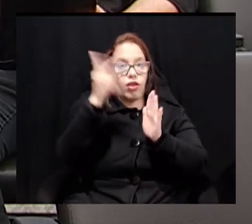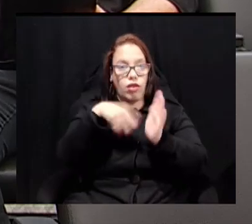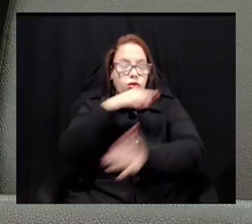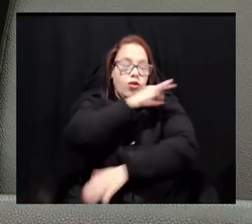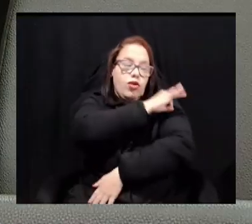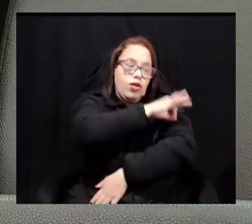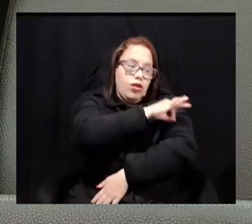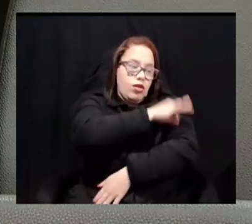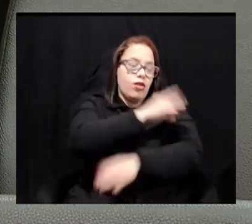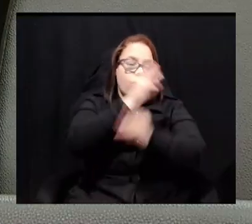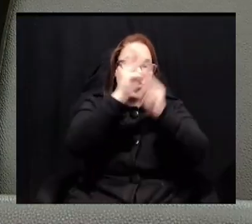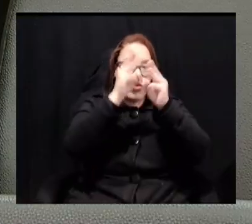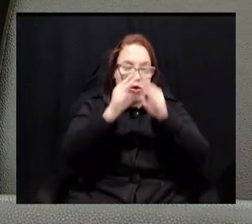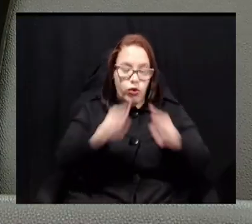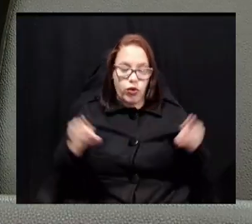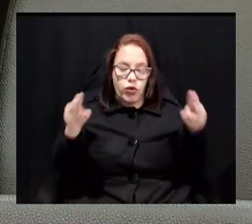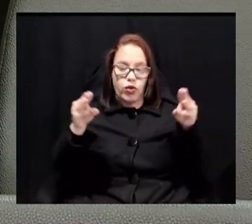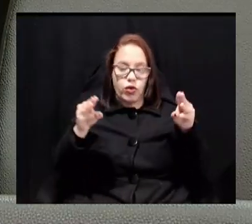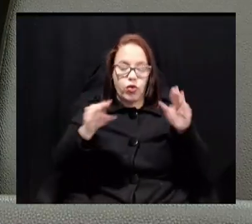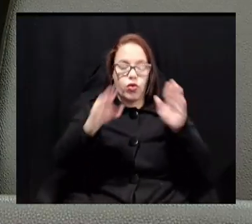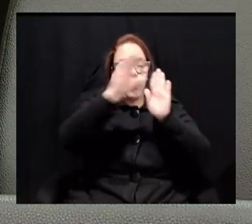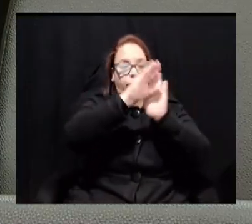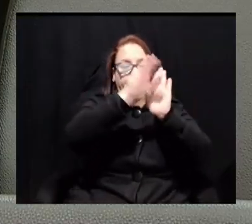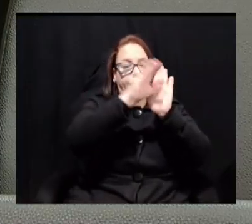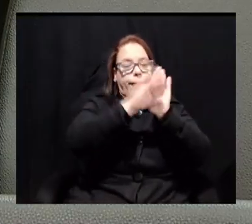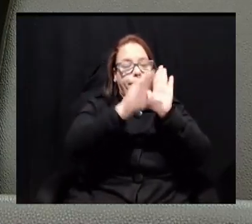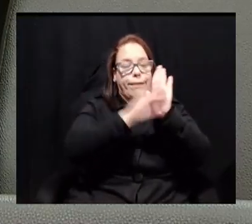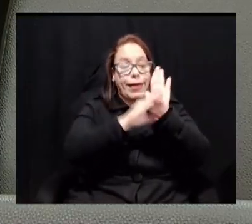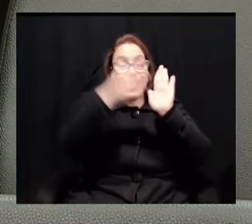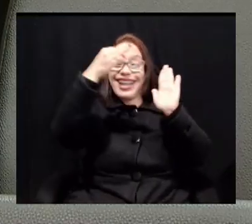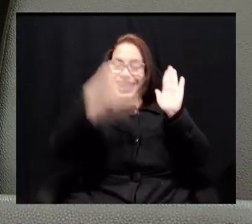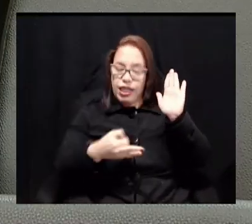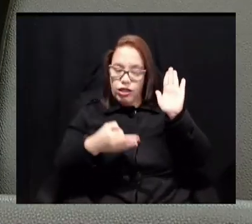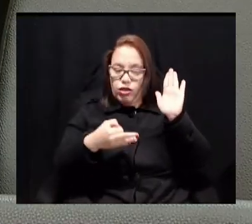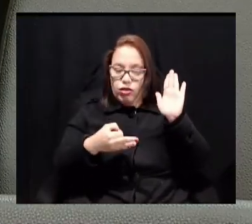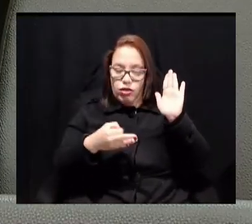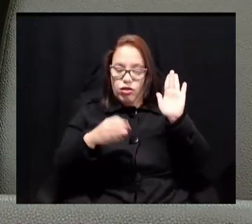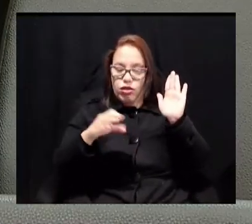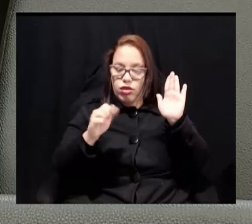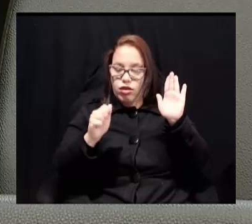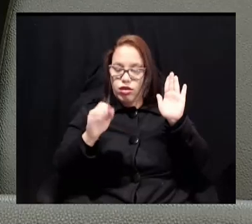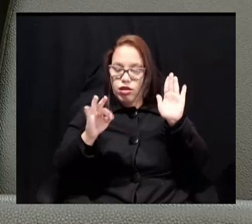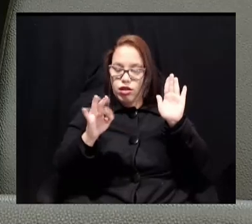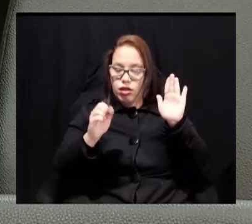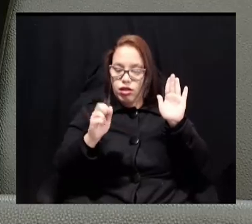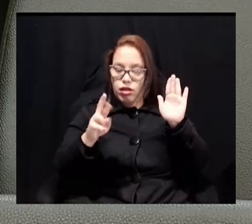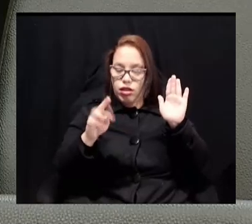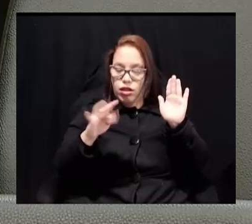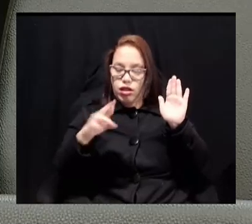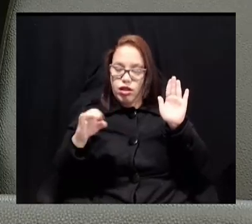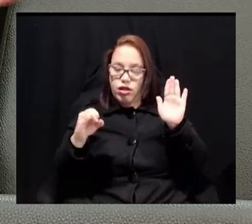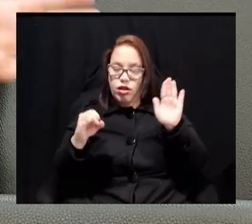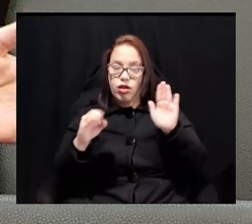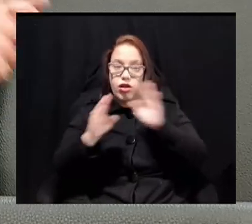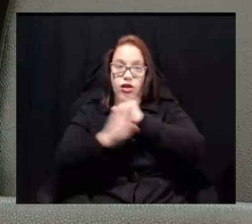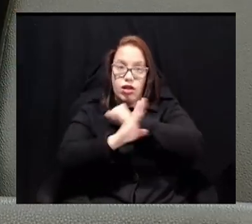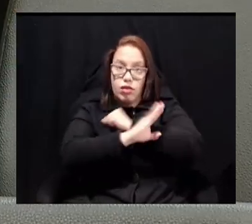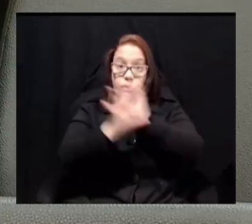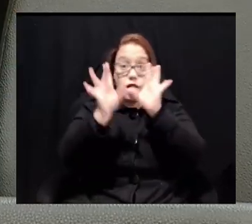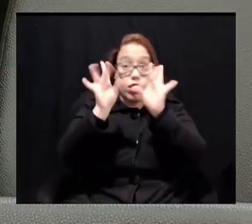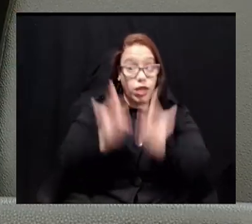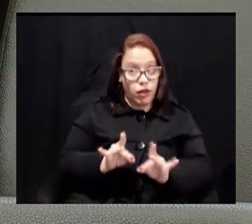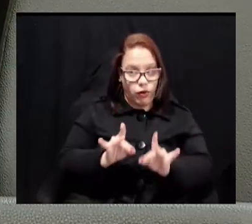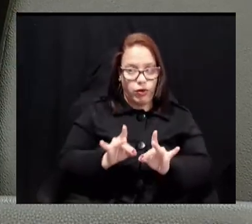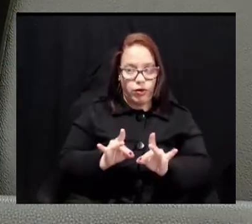da prefeitura, tem lá o cronograma que vai passar o catatreco em tal data, naquele bairro específico. Mas se a